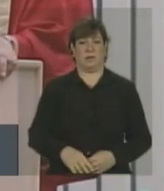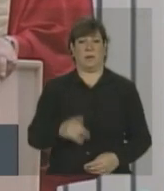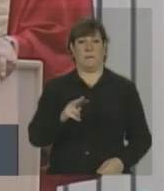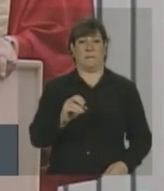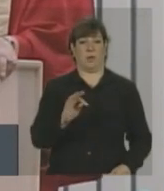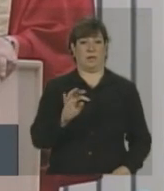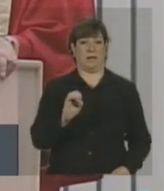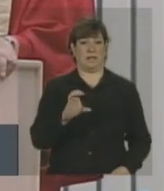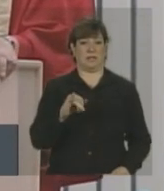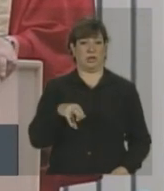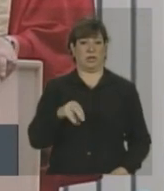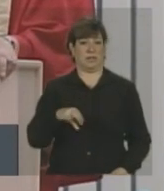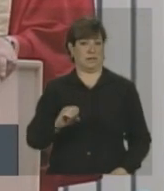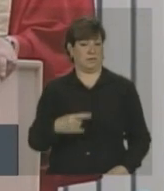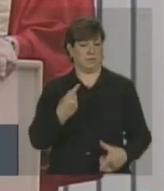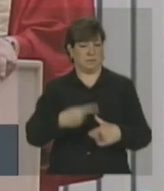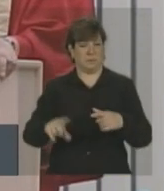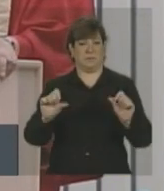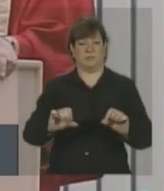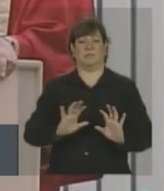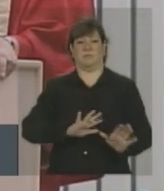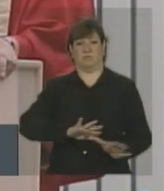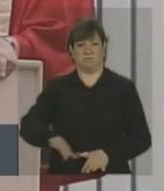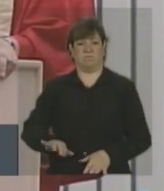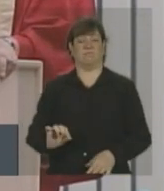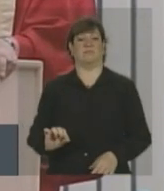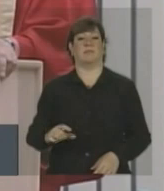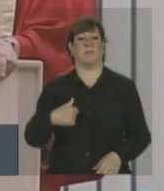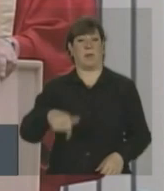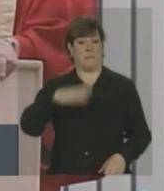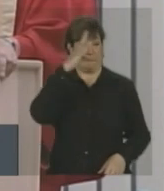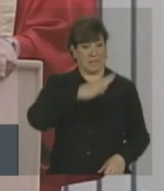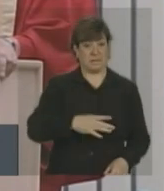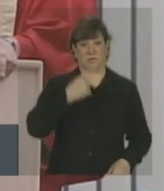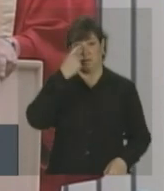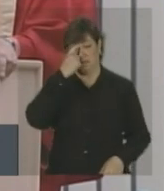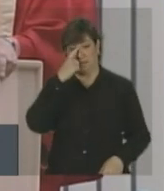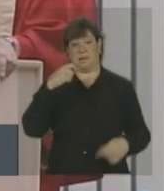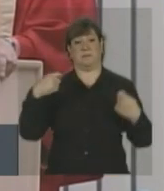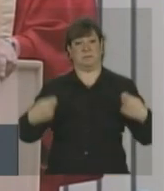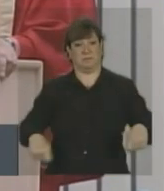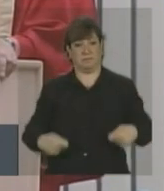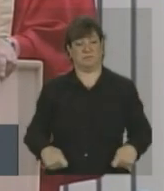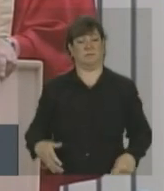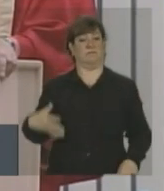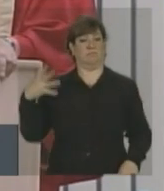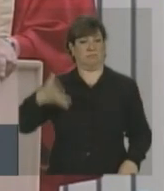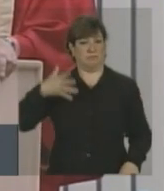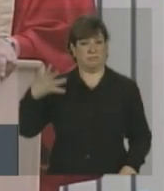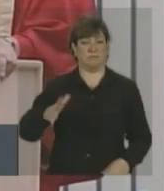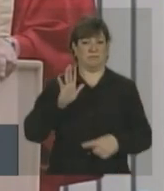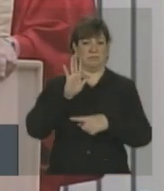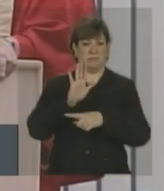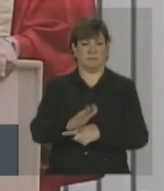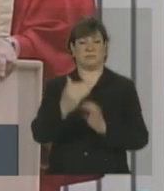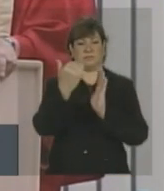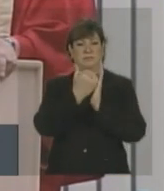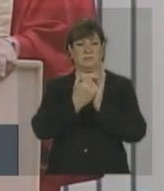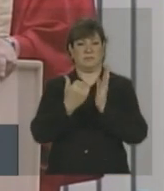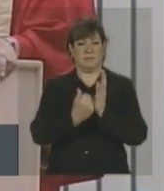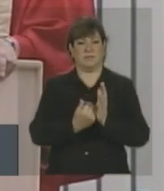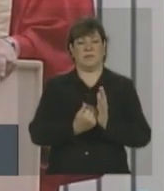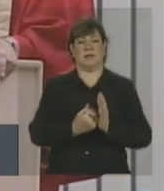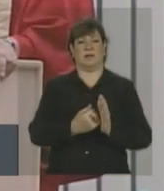Brasil e Índia têm palavra a dar na agenda do desenvolvimento sustentável em todos seus